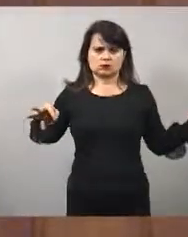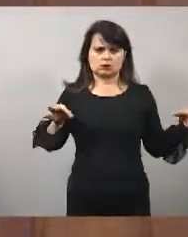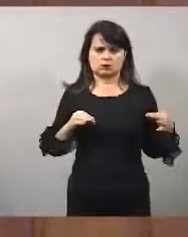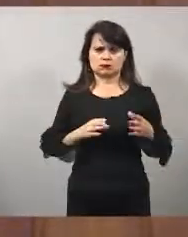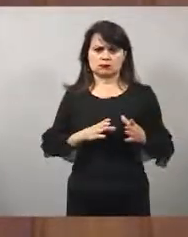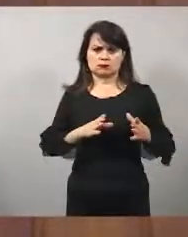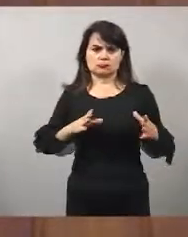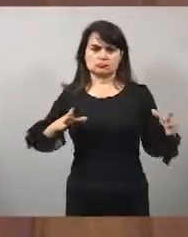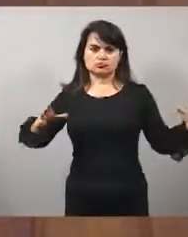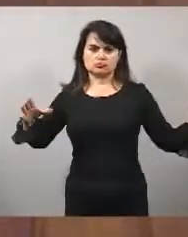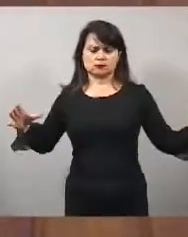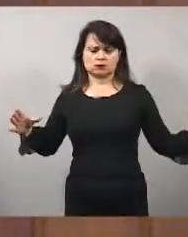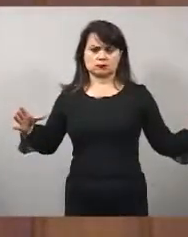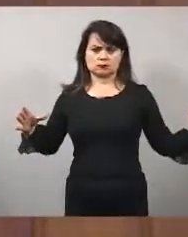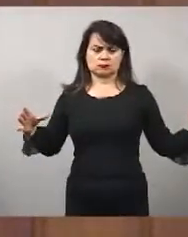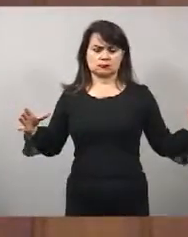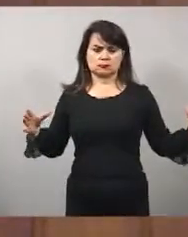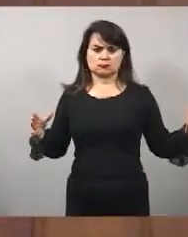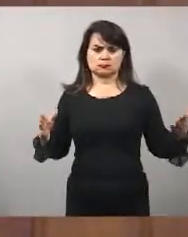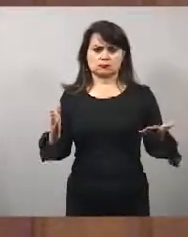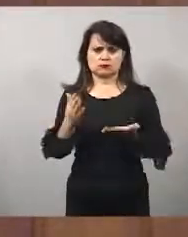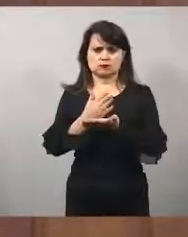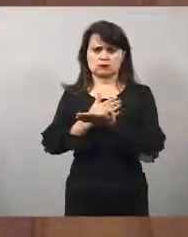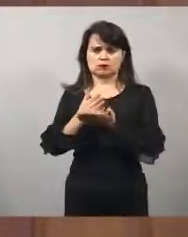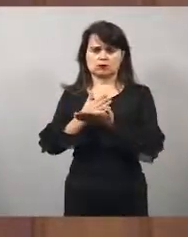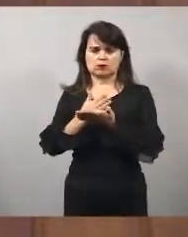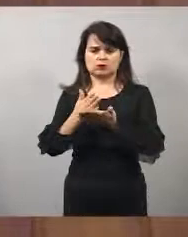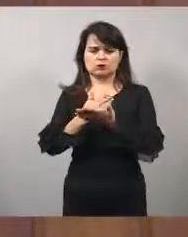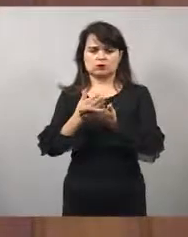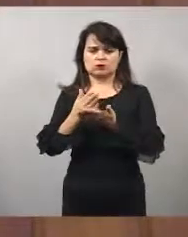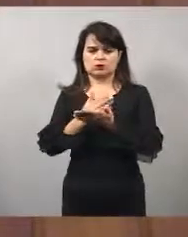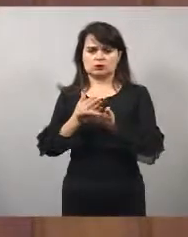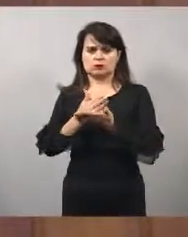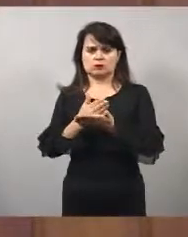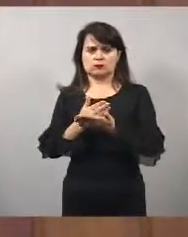local. Foi iniciada na gestão passada e